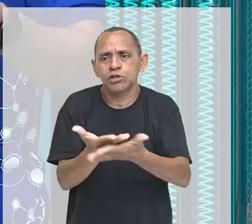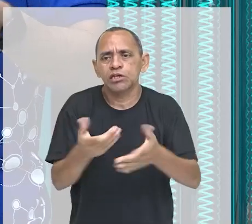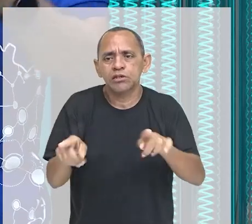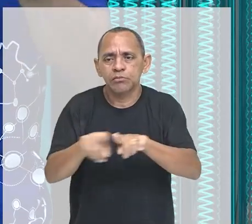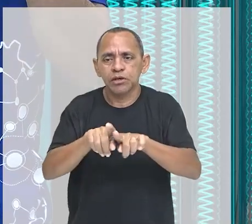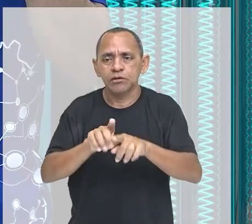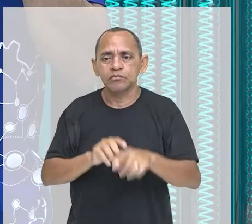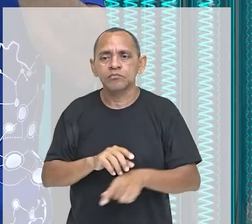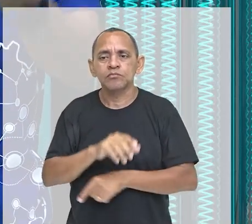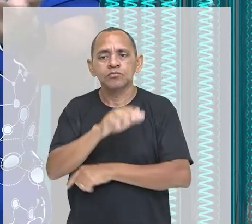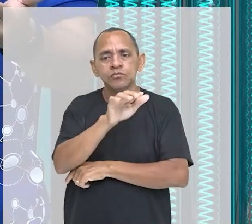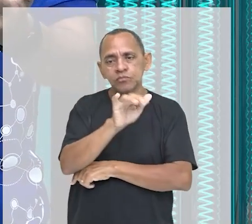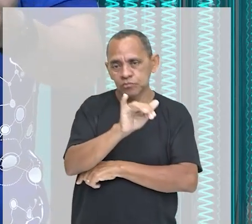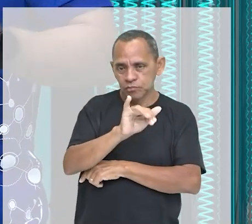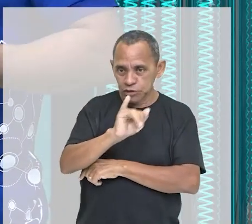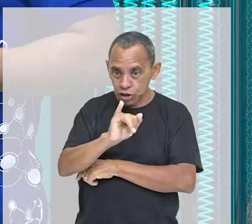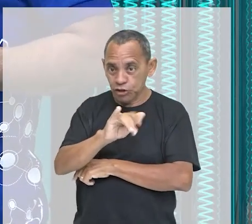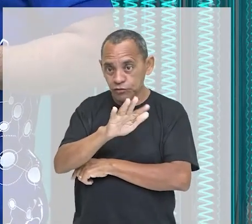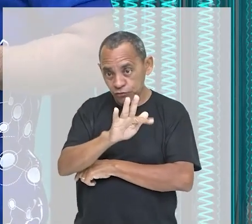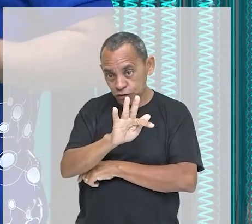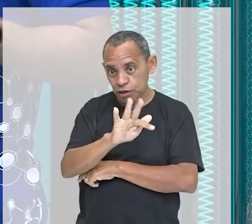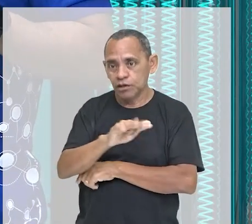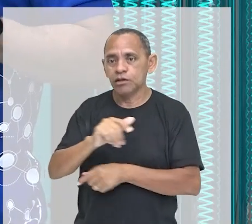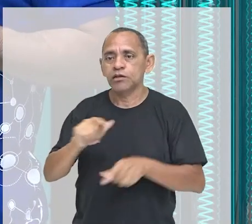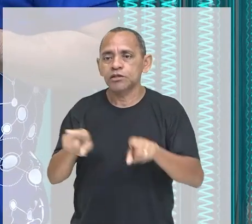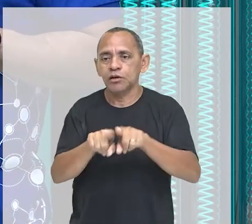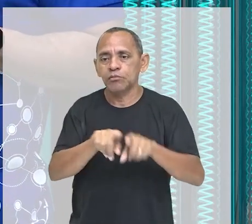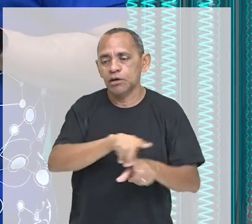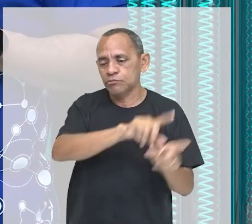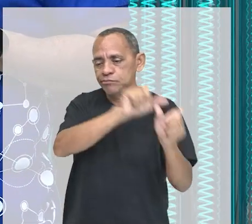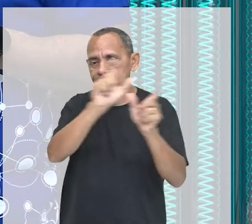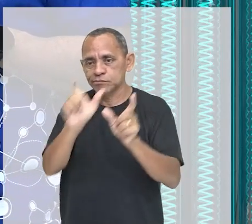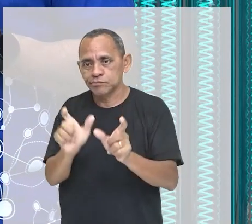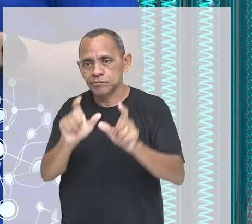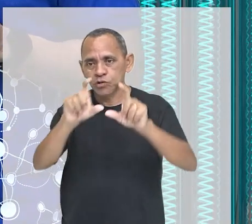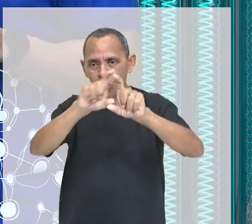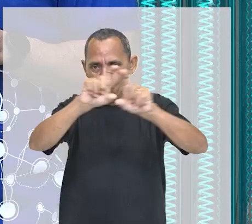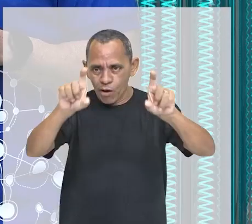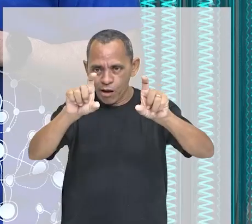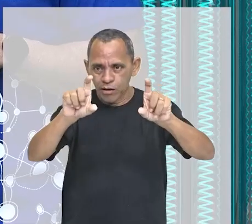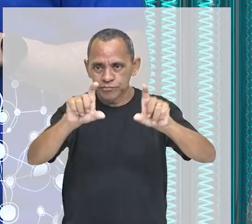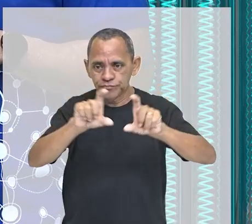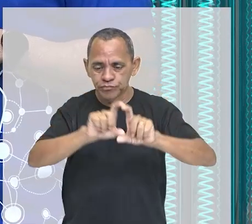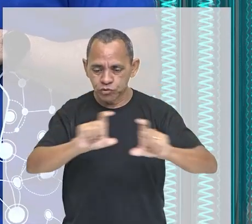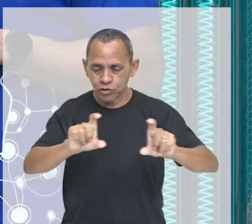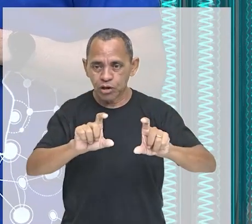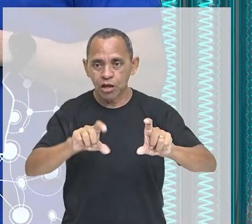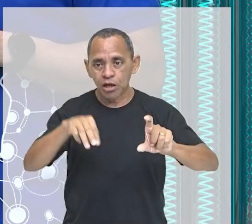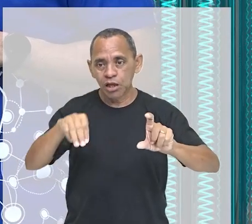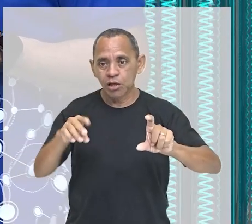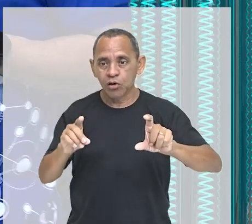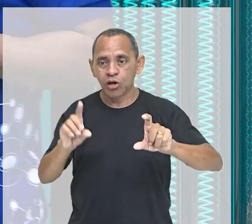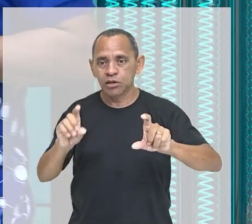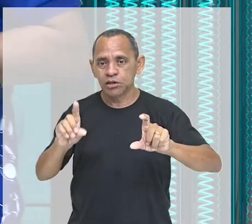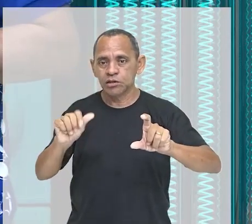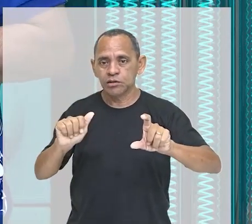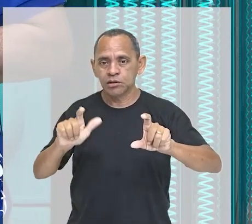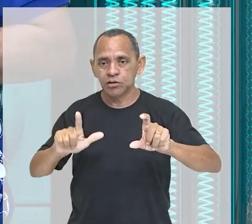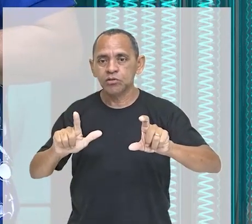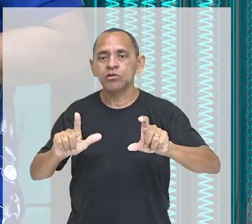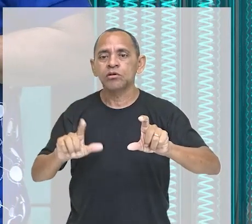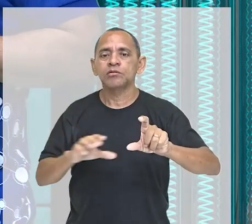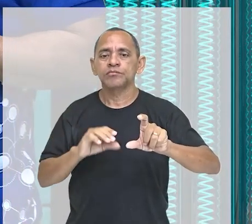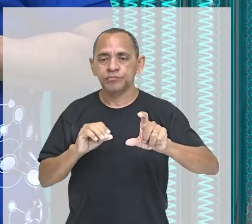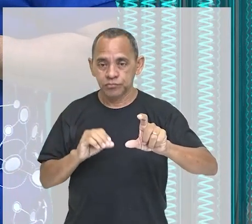iniciando com if, oração no passado. Aí a outra oração vai contar com o verbo modal, que vai ser o would, pode